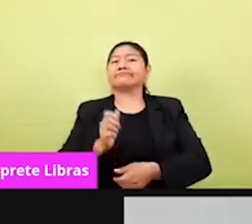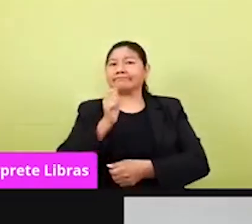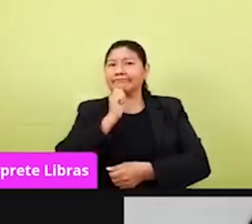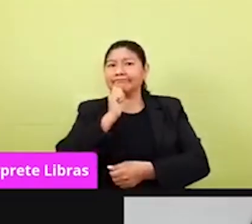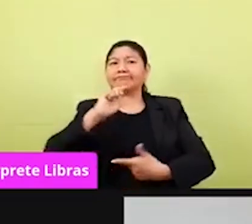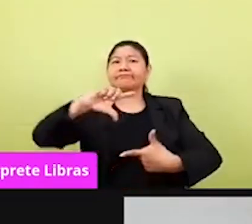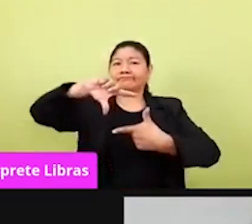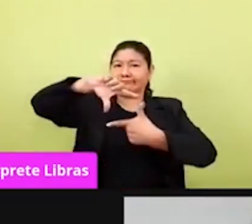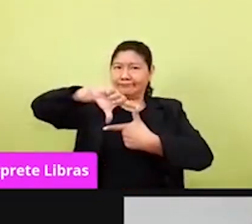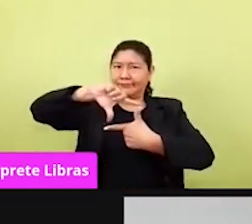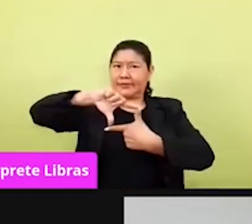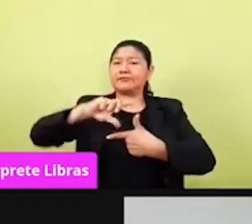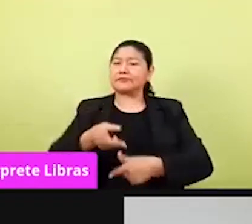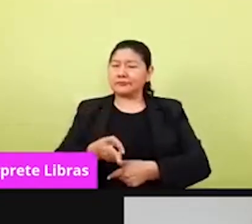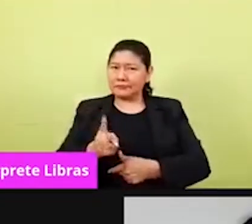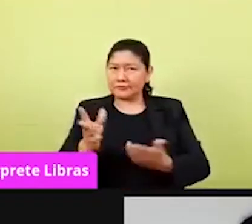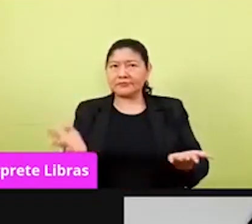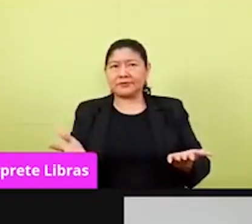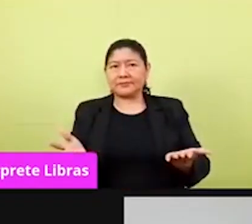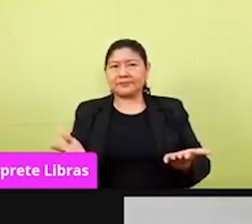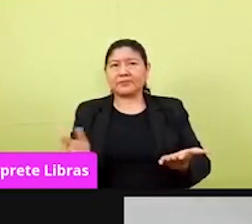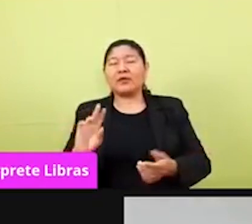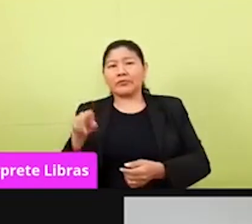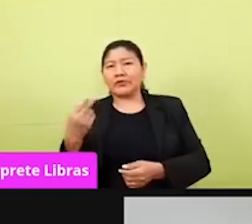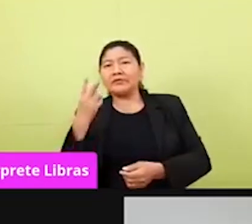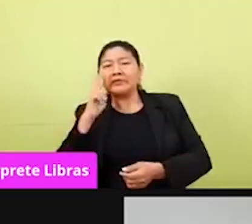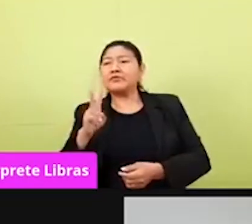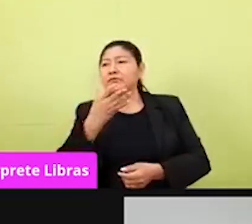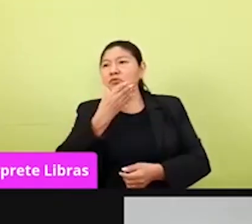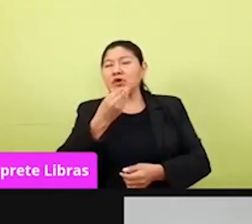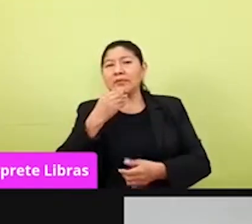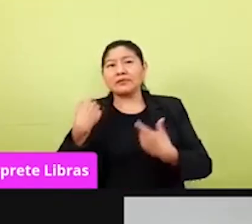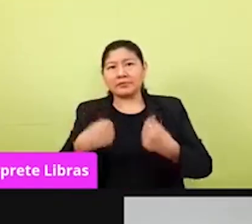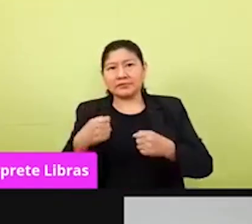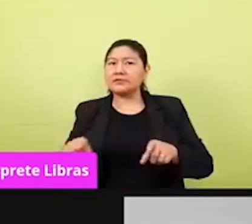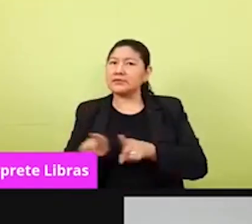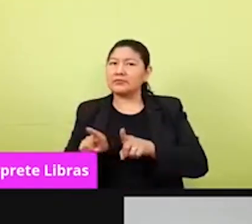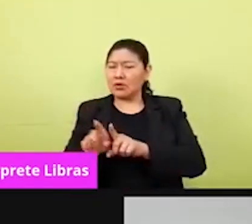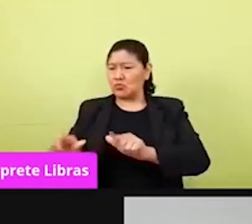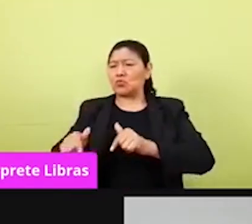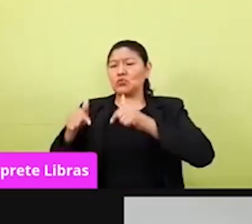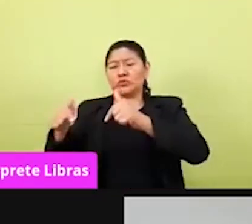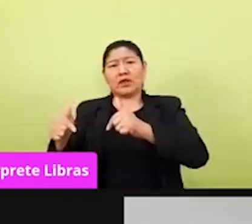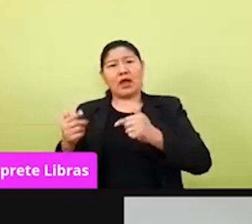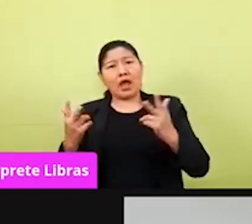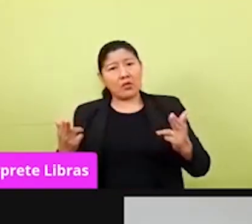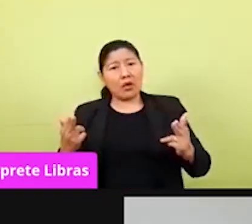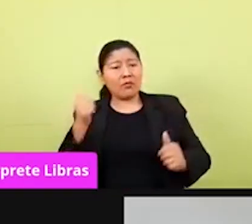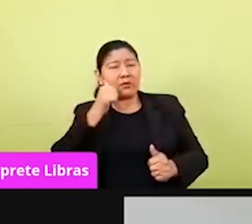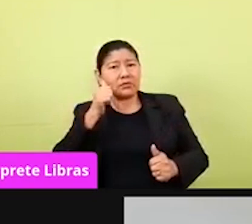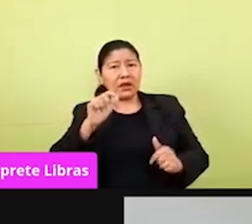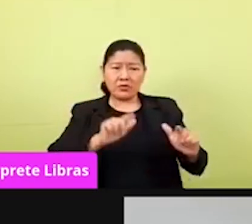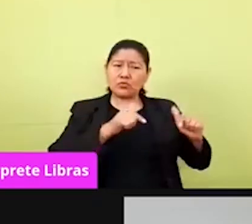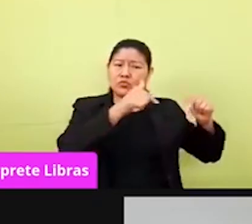padrão machista e patriarcal, porém é um processo, né, e eu acho que é um apelo e é um convite também para